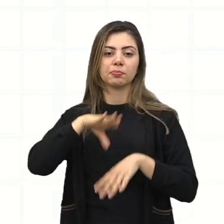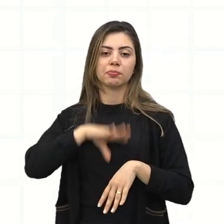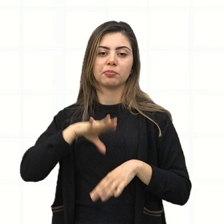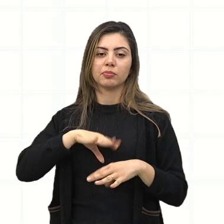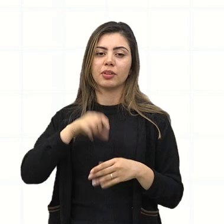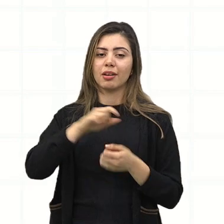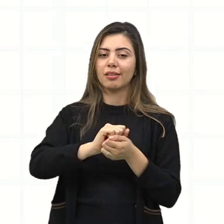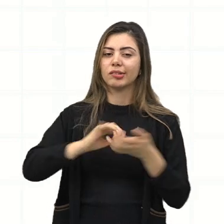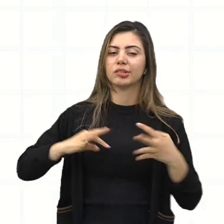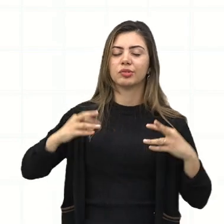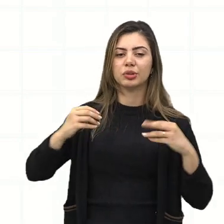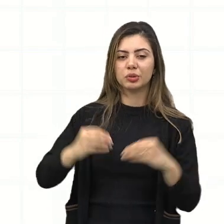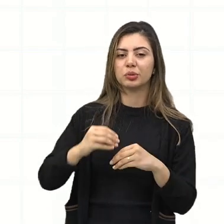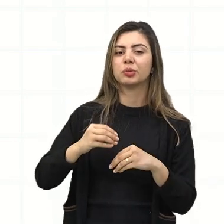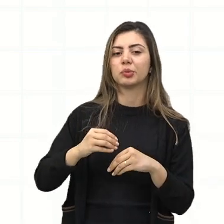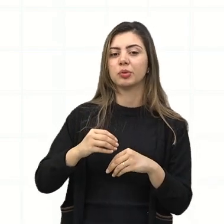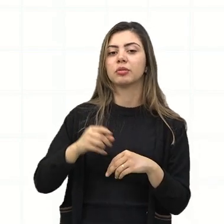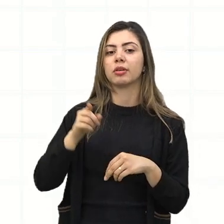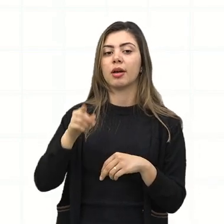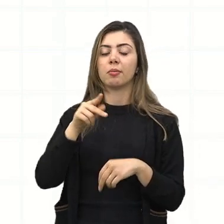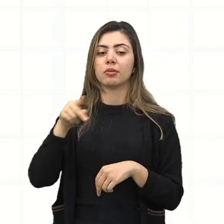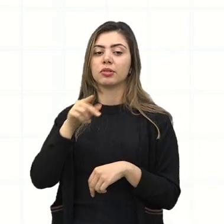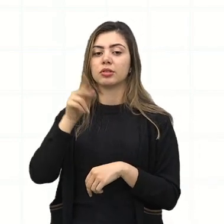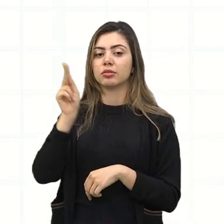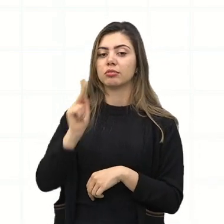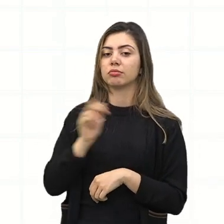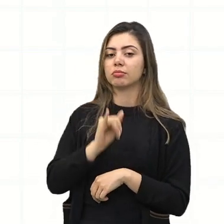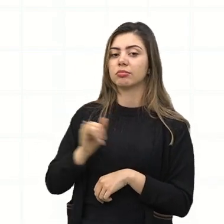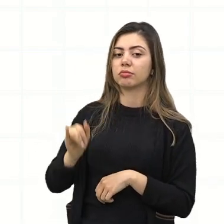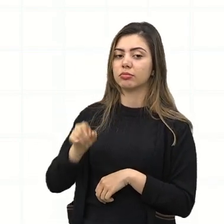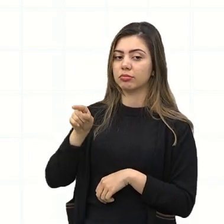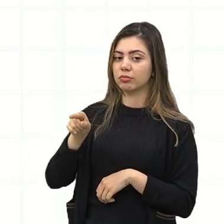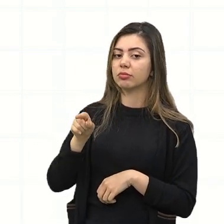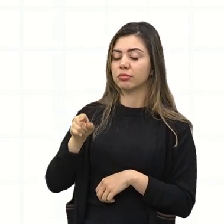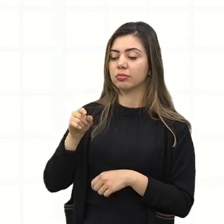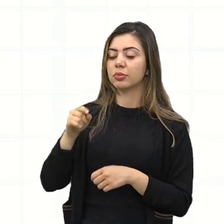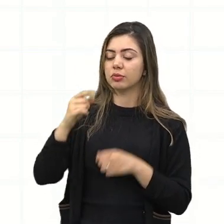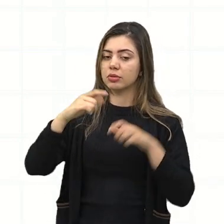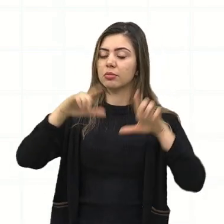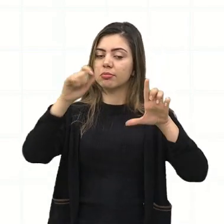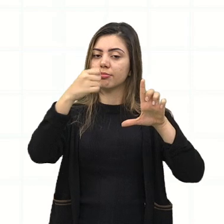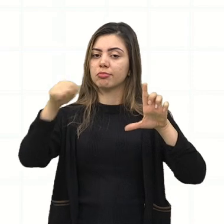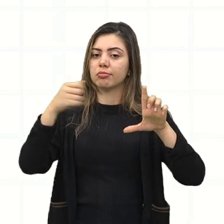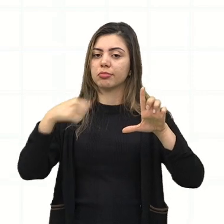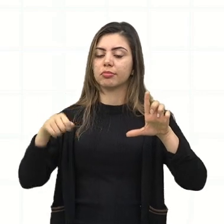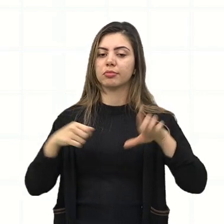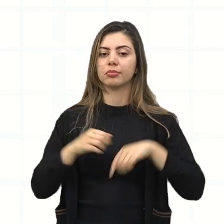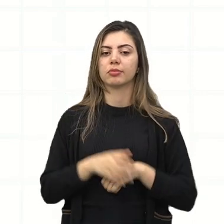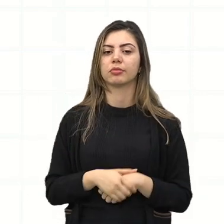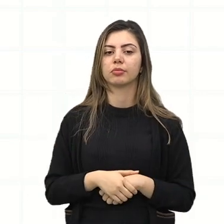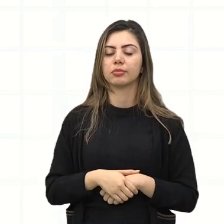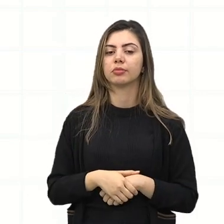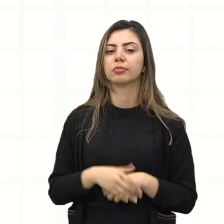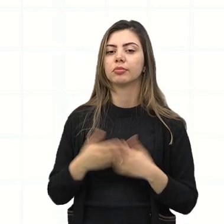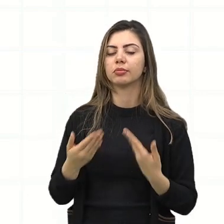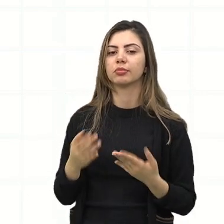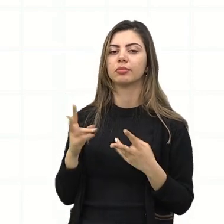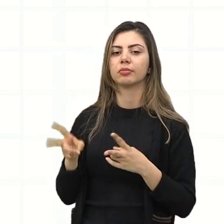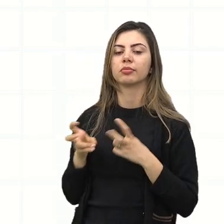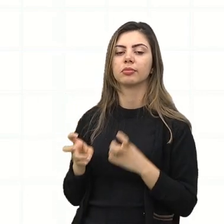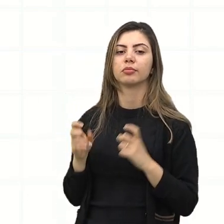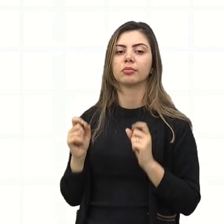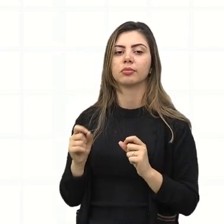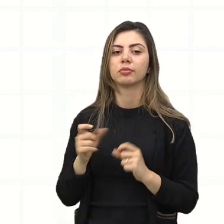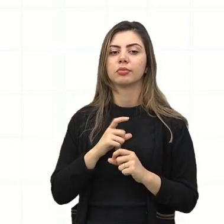todas as atividades e o seu professor de história disse para ela fazer a correção na lousa. Então, nós temos aqui